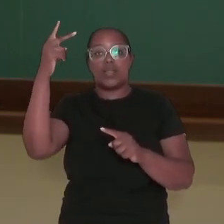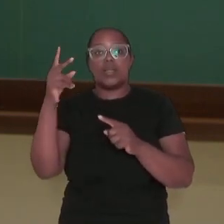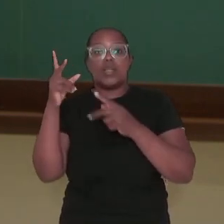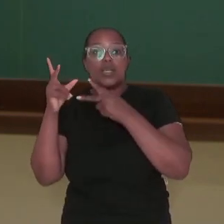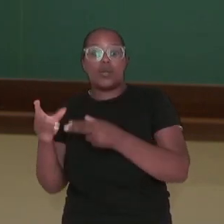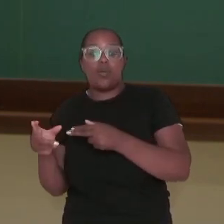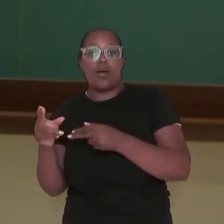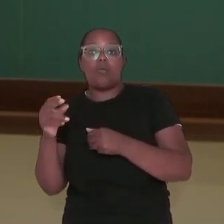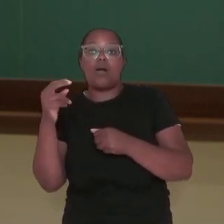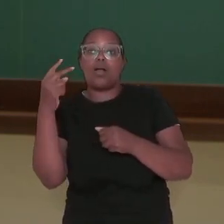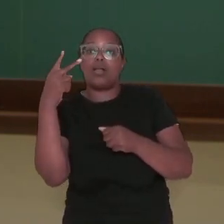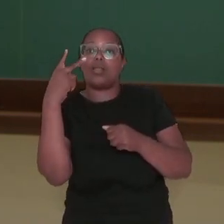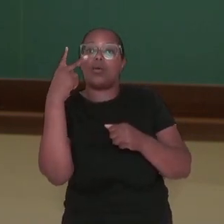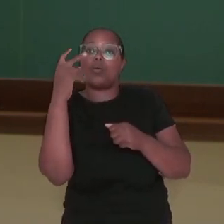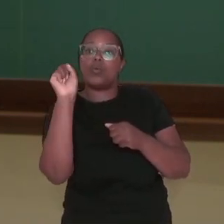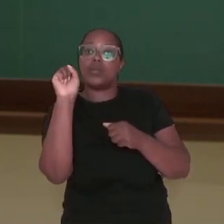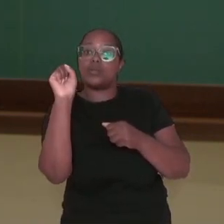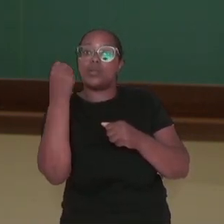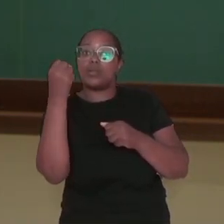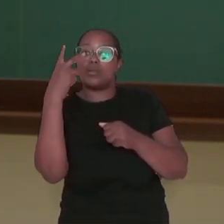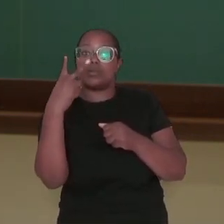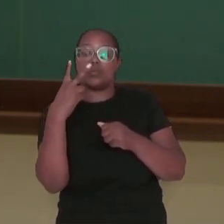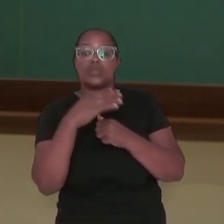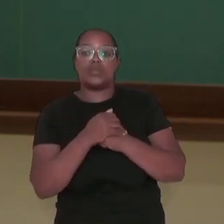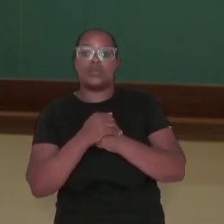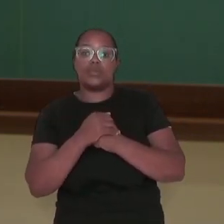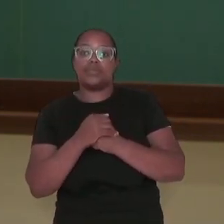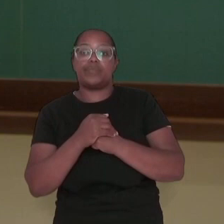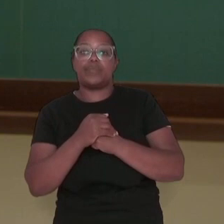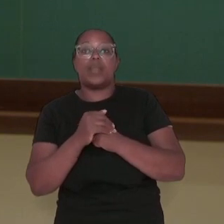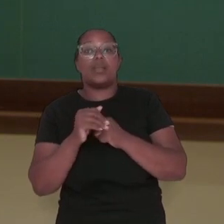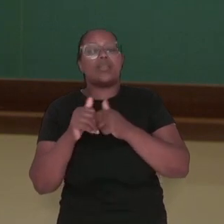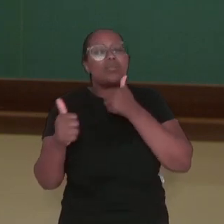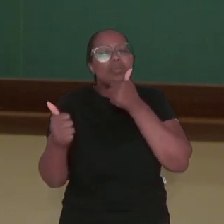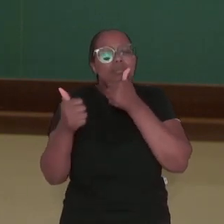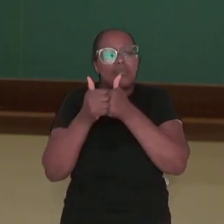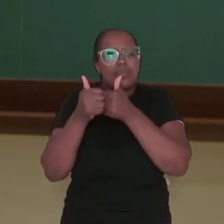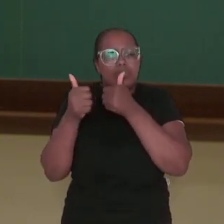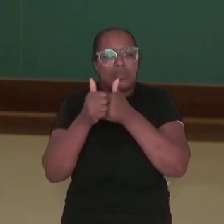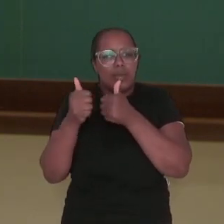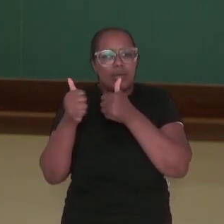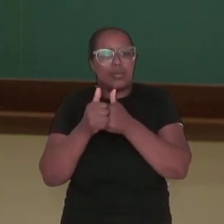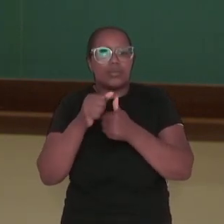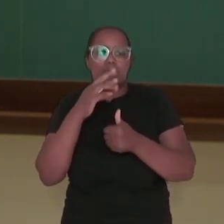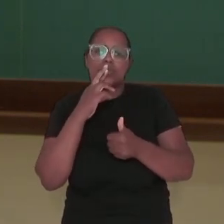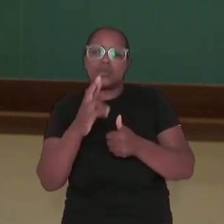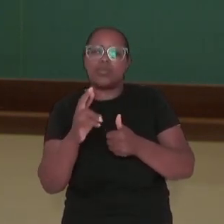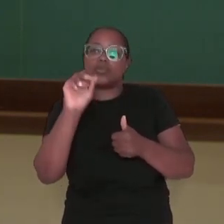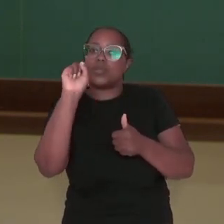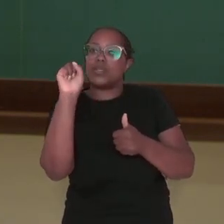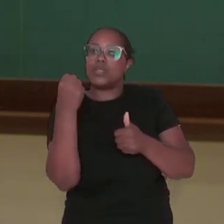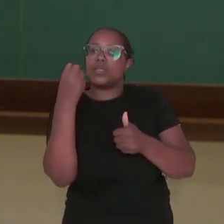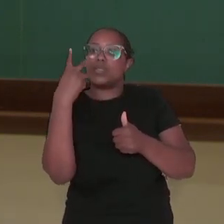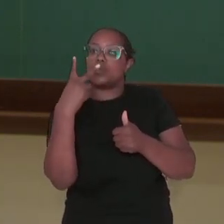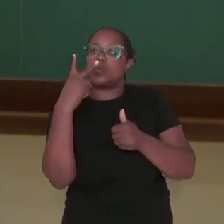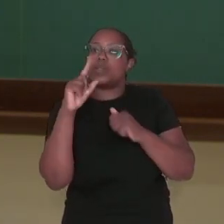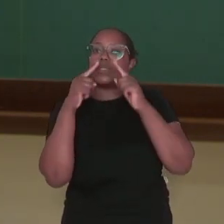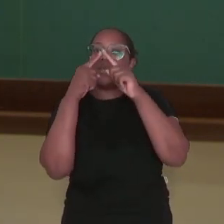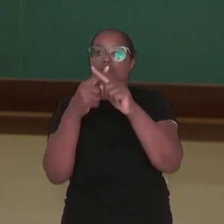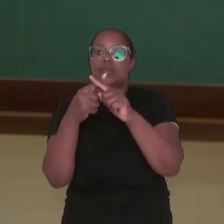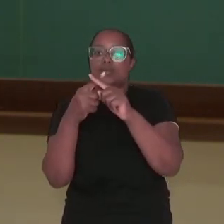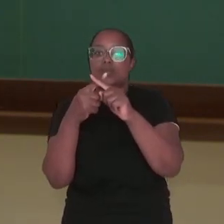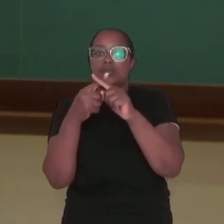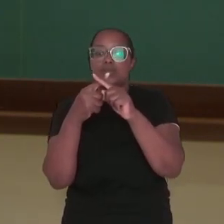81,65. Arredondando, pessoal, eu posso dizer que é aproximadamente 82 vezes,